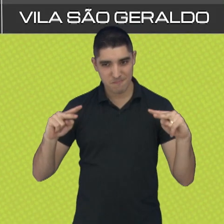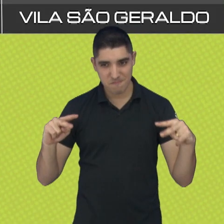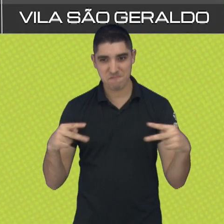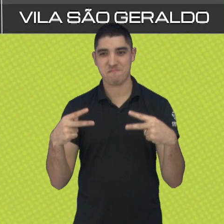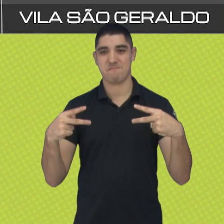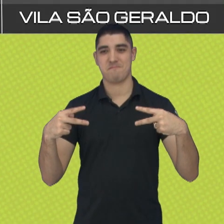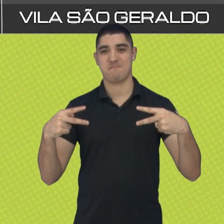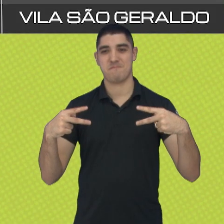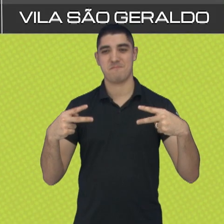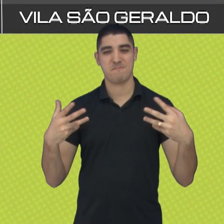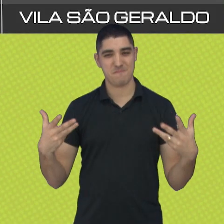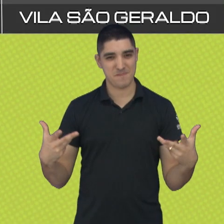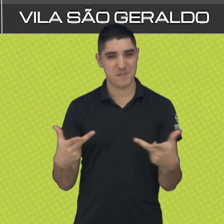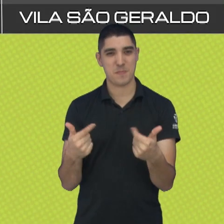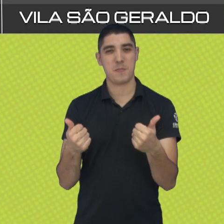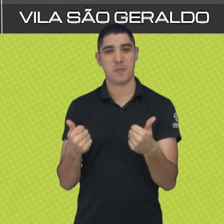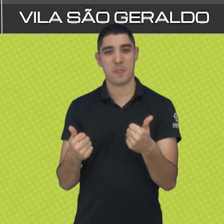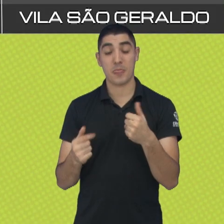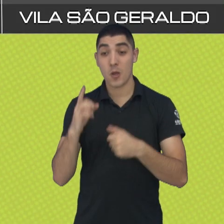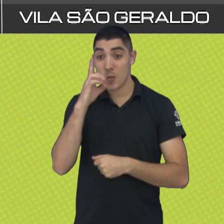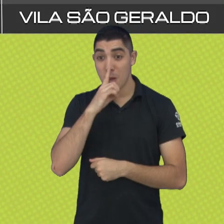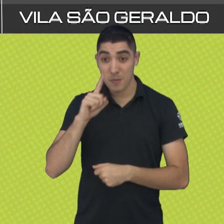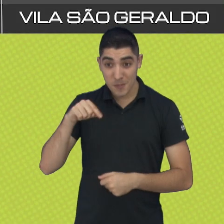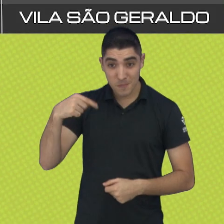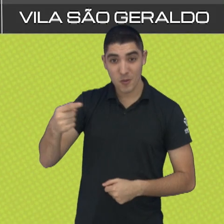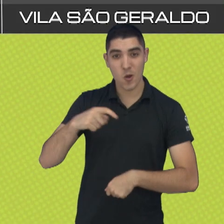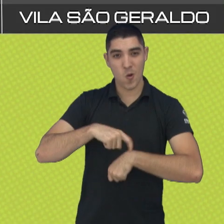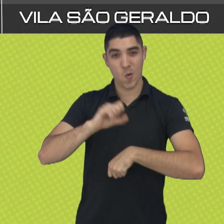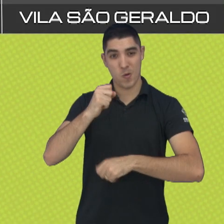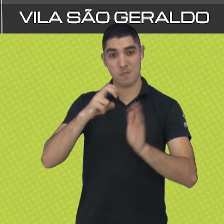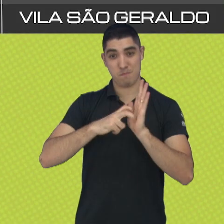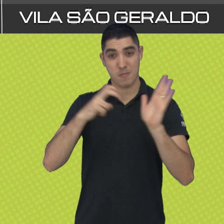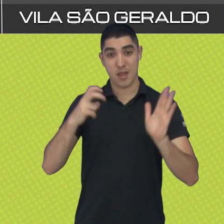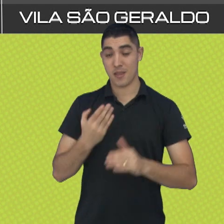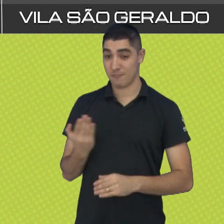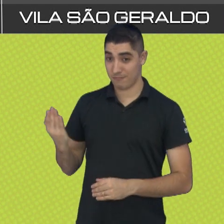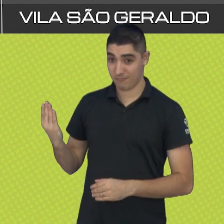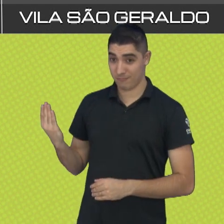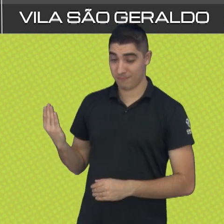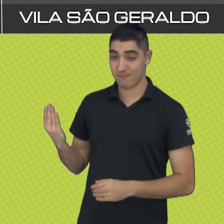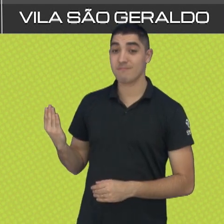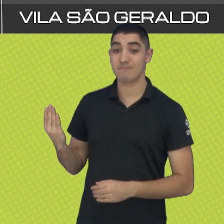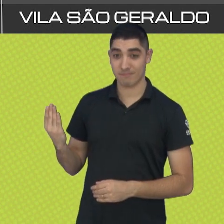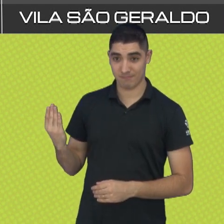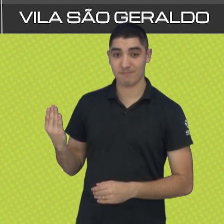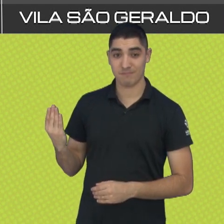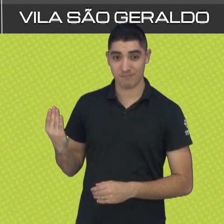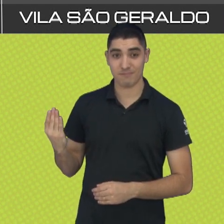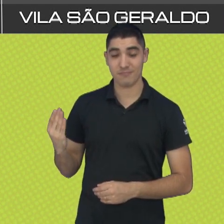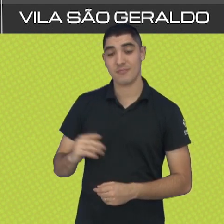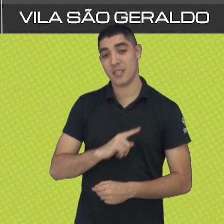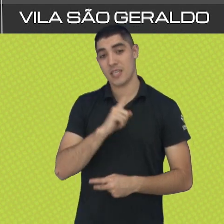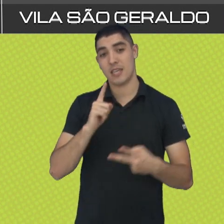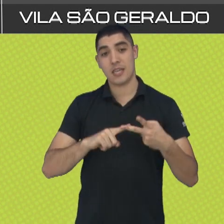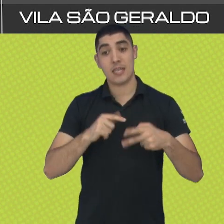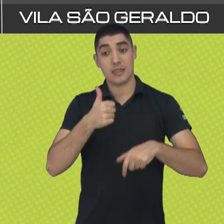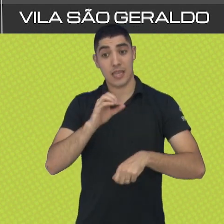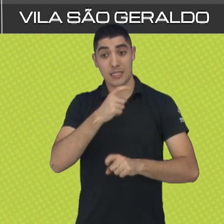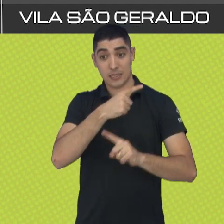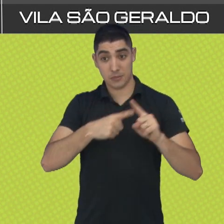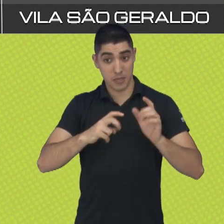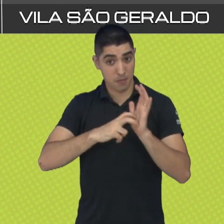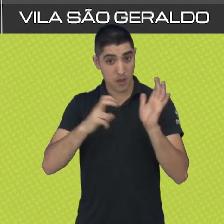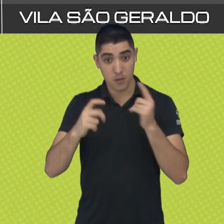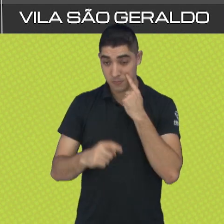beleza! Dia domingo que vem, 8 da manhã, Guarani e Santa Cruz do Campo do Curitiba. E 10h30 da manhã, o